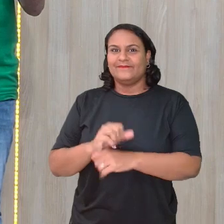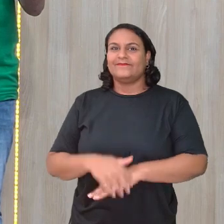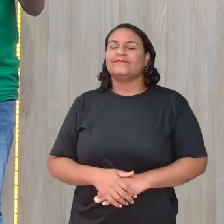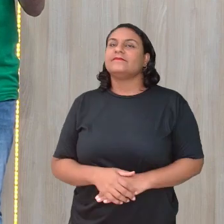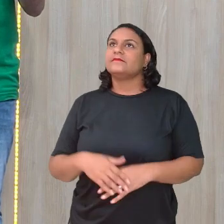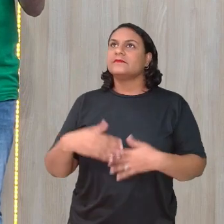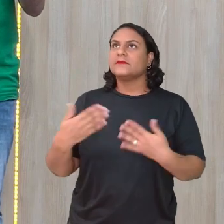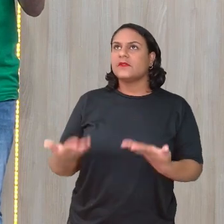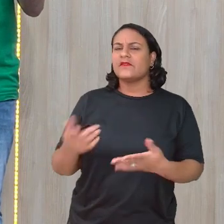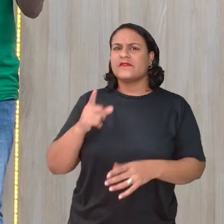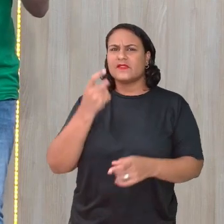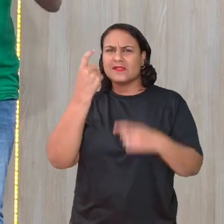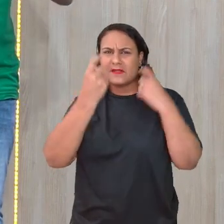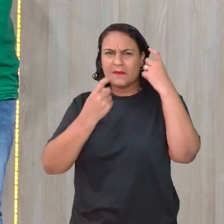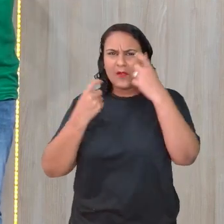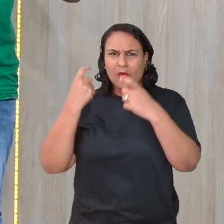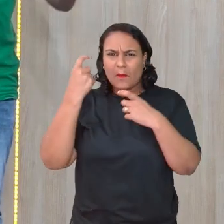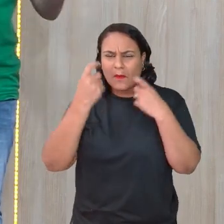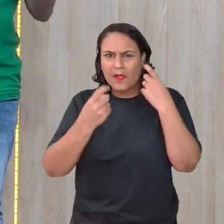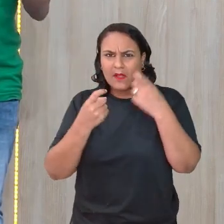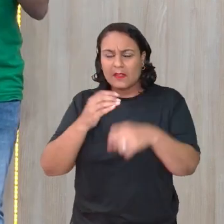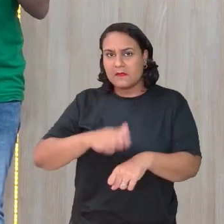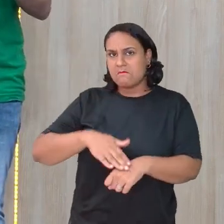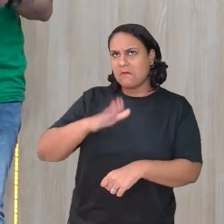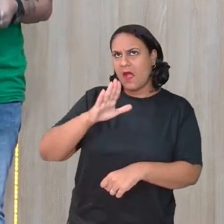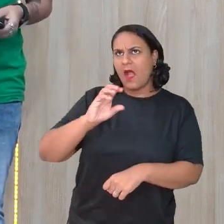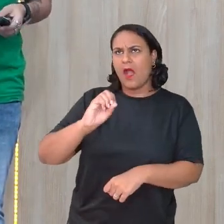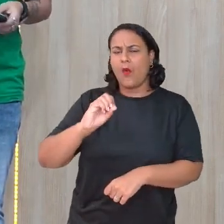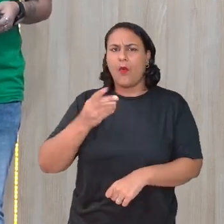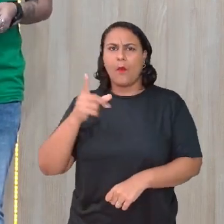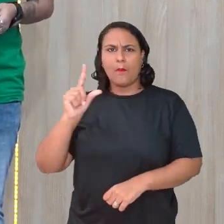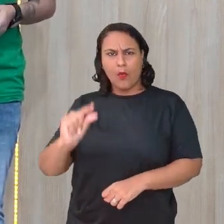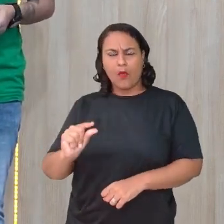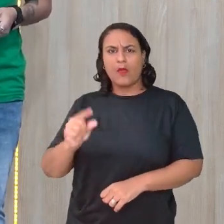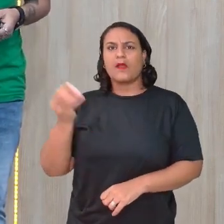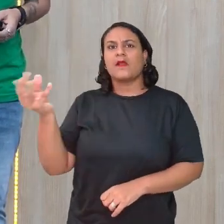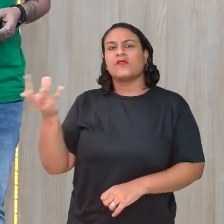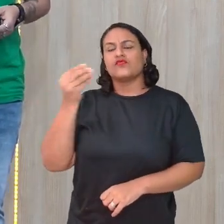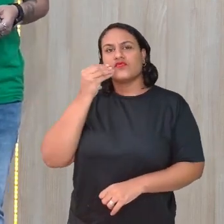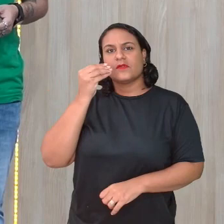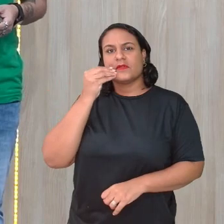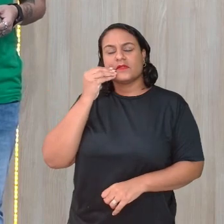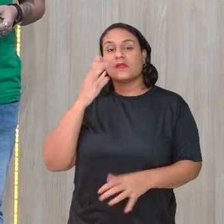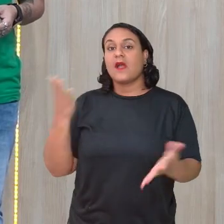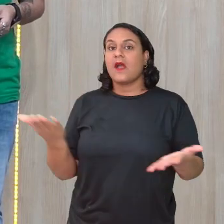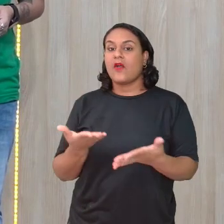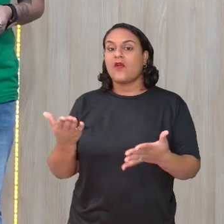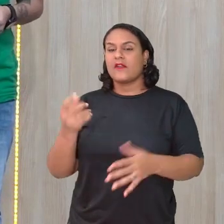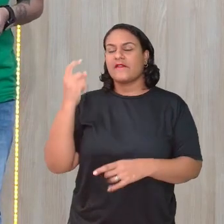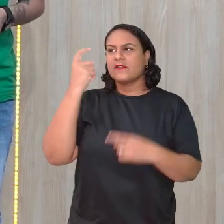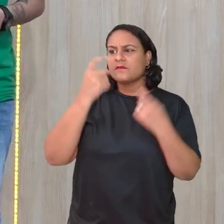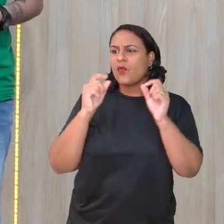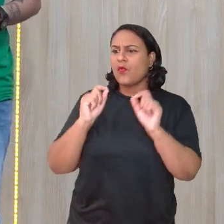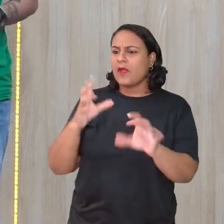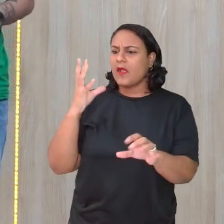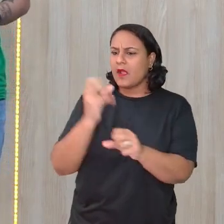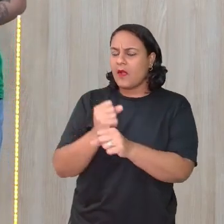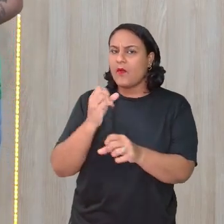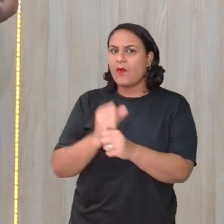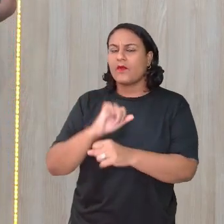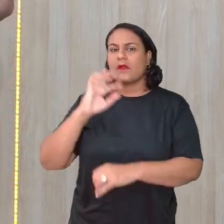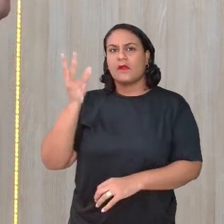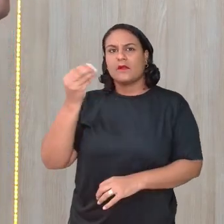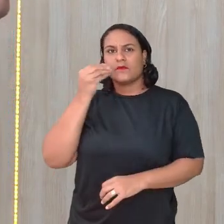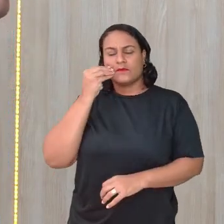ao invés de se preocupar agora em ter mais ou menos chance, a gente vai se preocupar agora em calcular essa chance, que é o que a gente chama